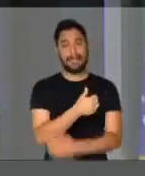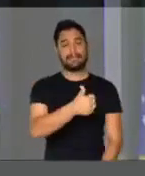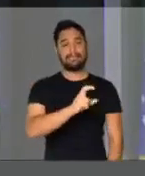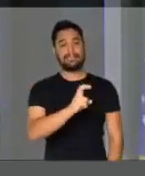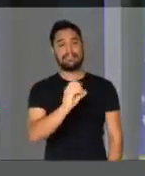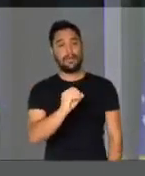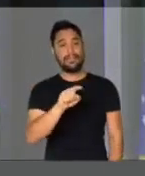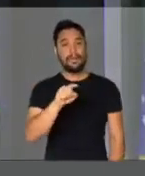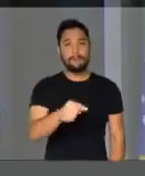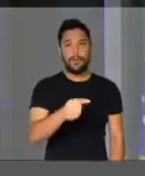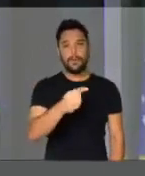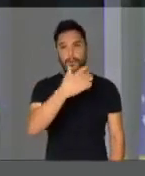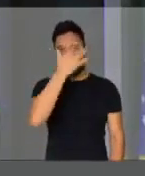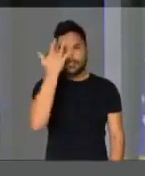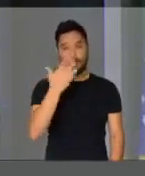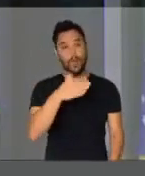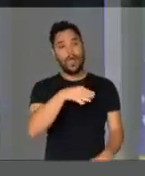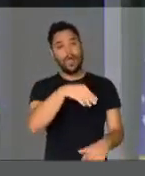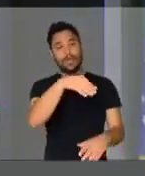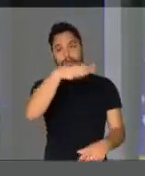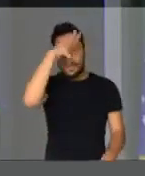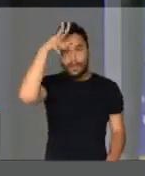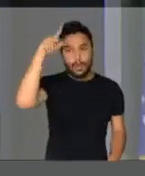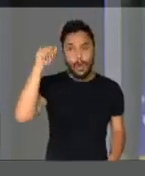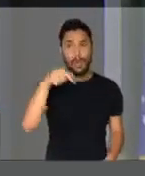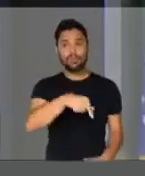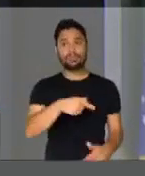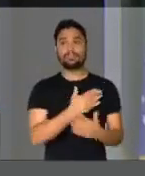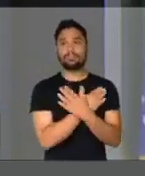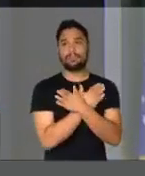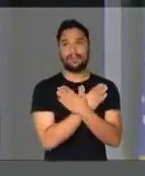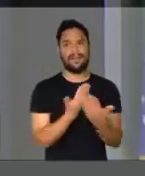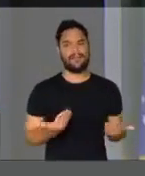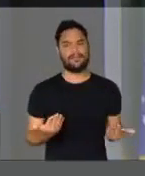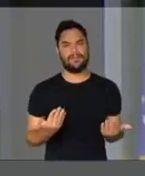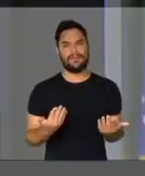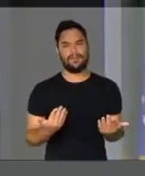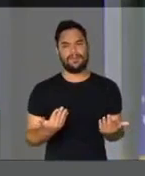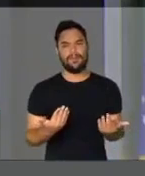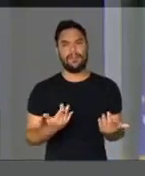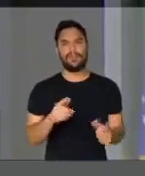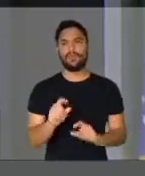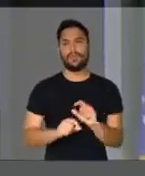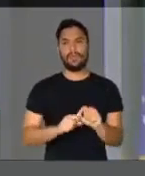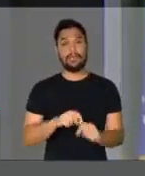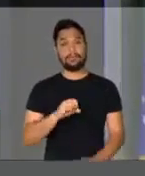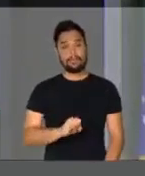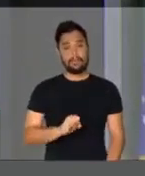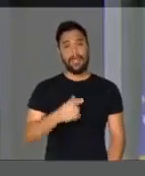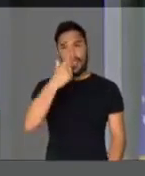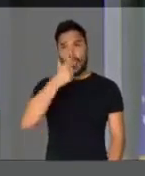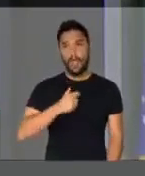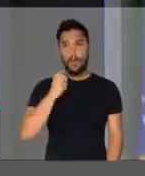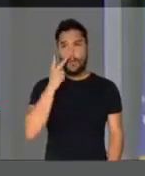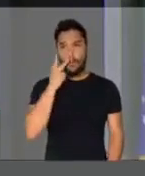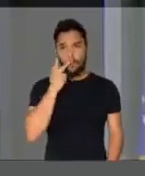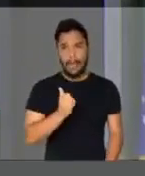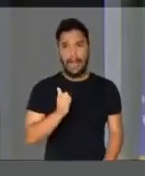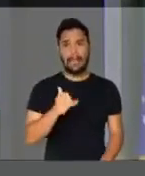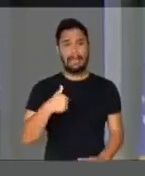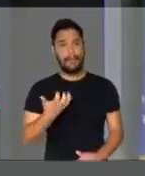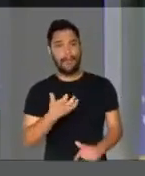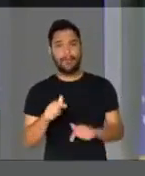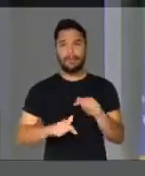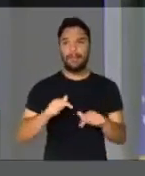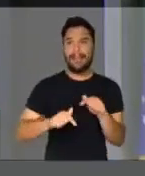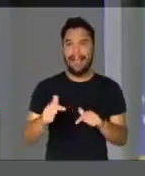150 mil no meu Mato Grosso, o que de forma ultrajante humilha qualquer pai de família que quer simples e singelamente cumprir seu papel de